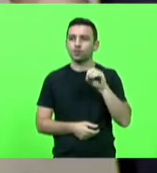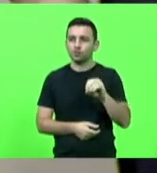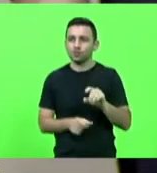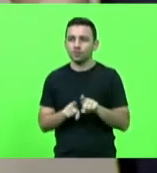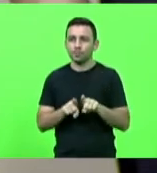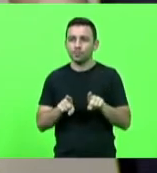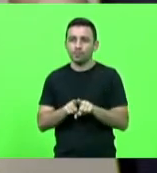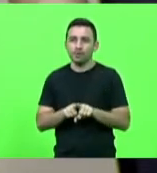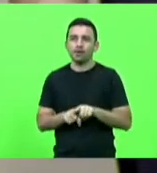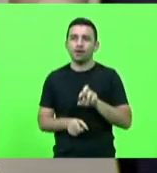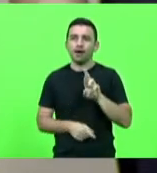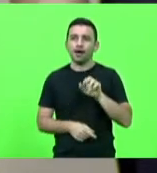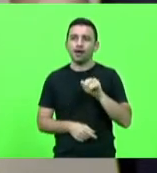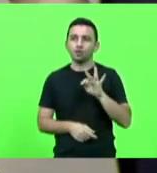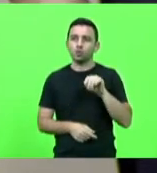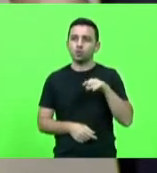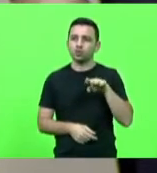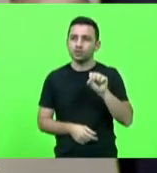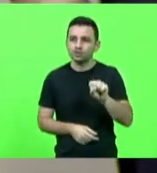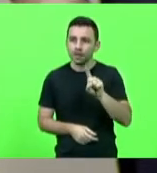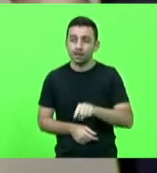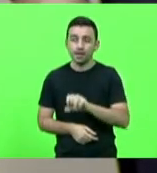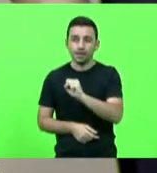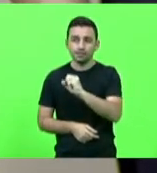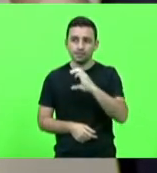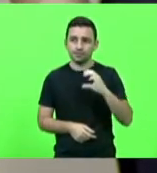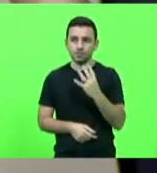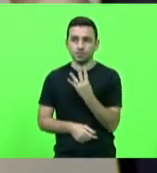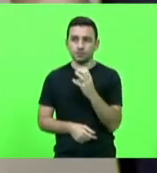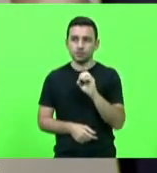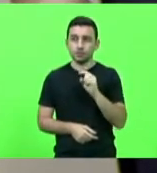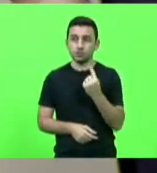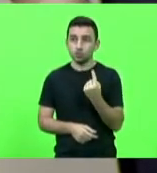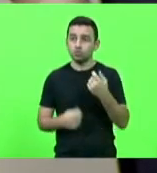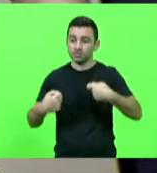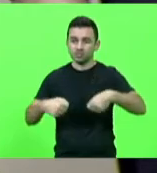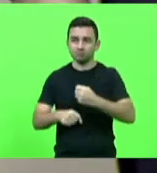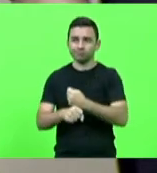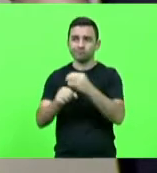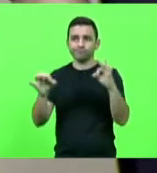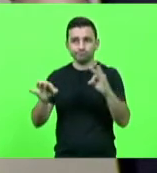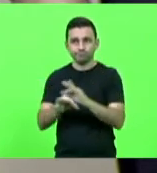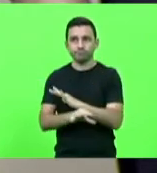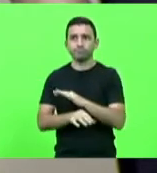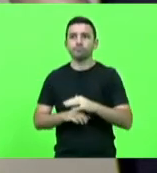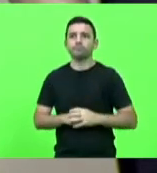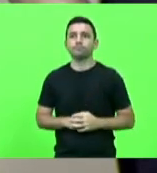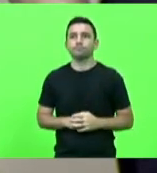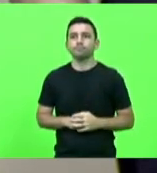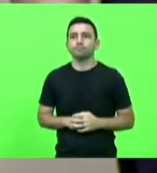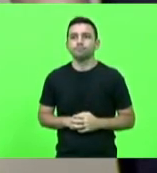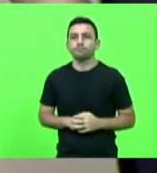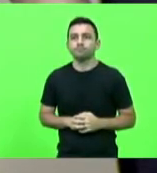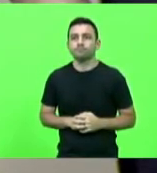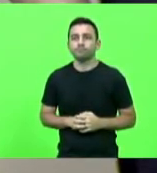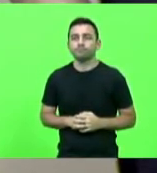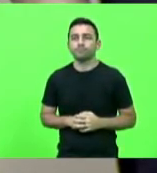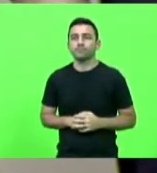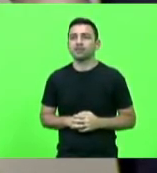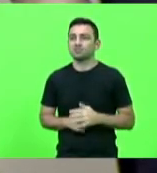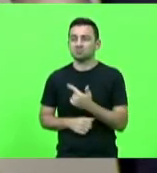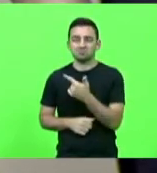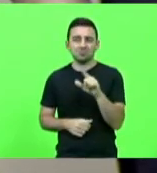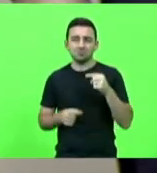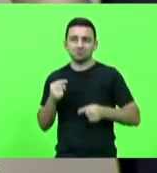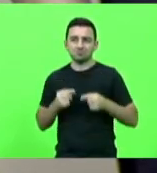na SC 401 sejam finalizadas. Em discussão? Não havendo quem queira